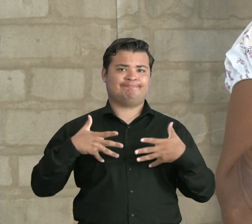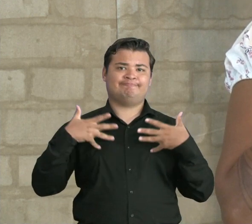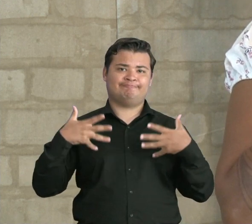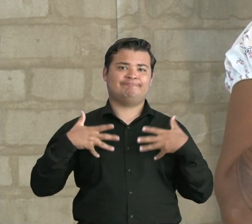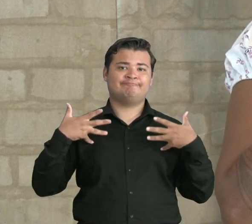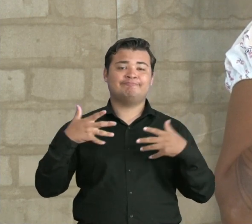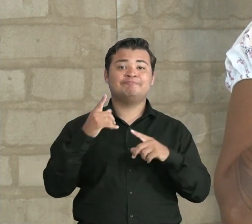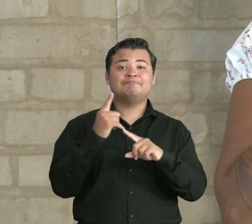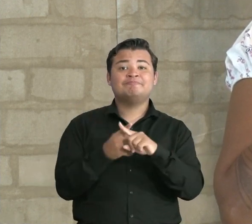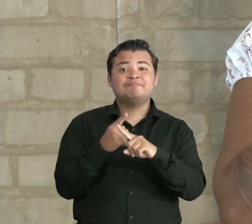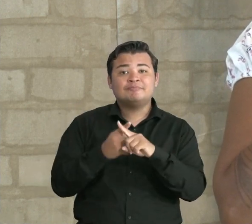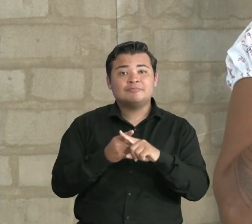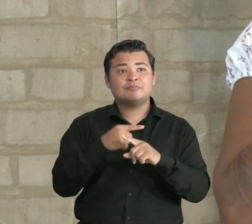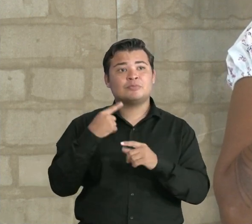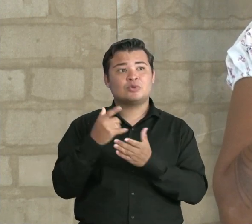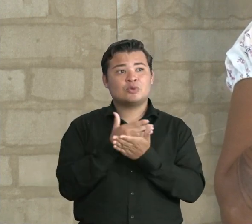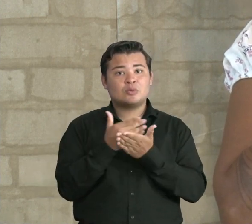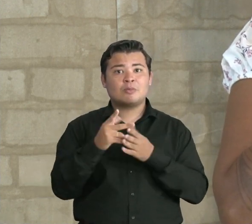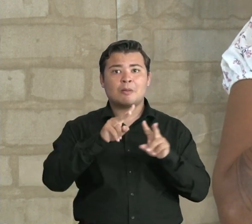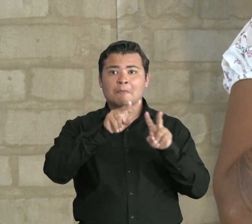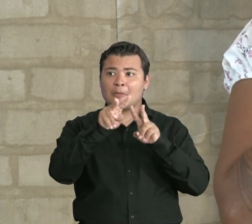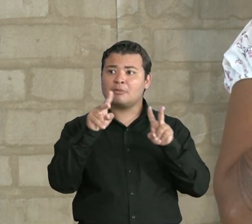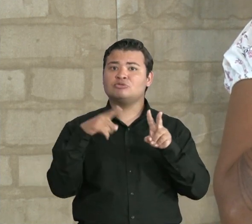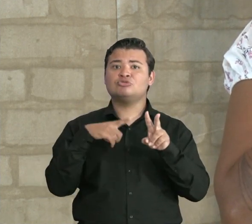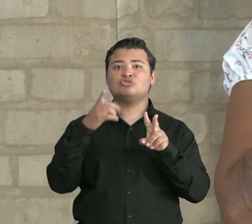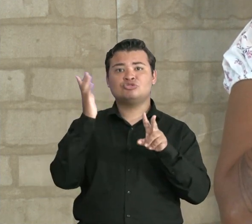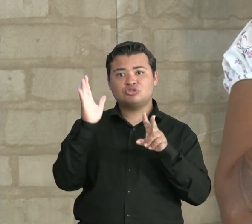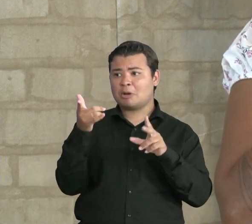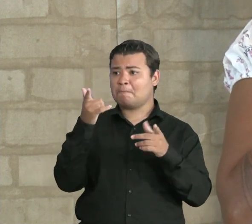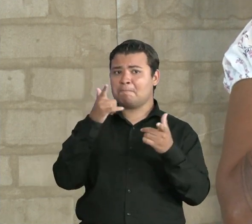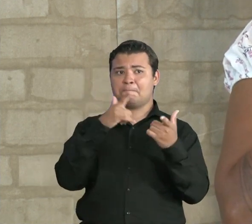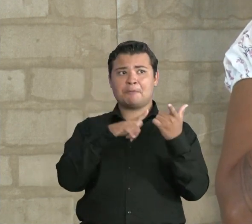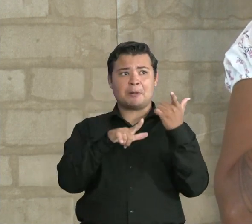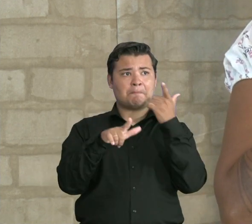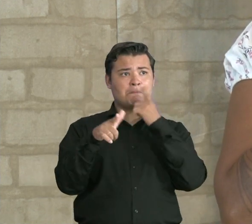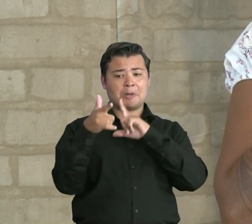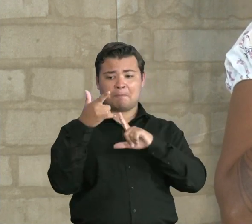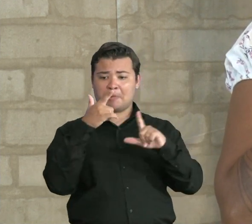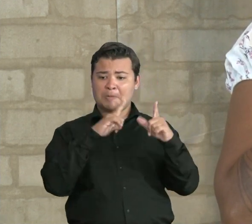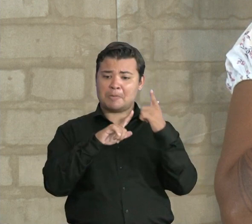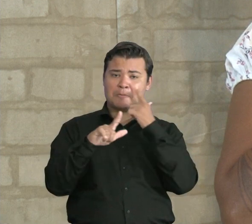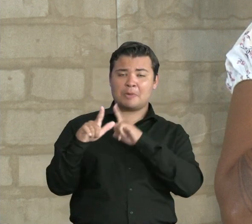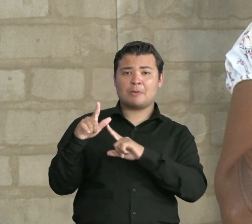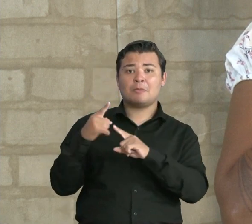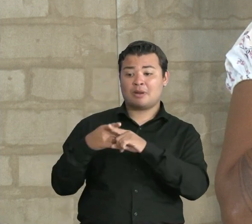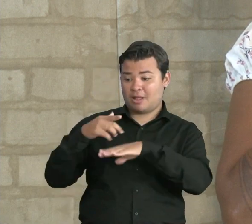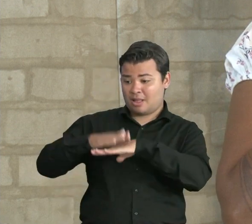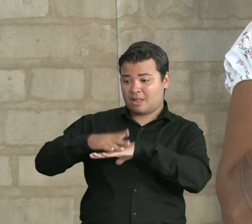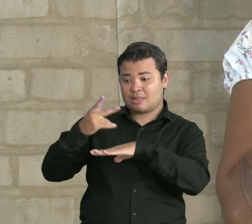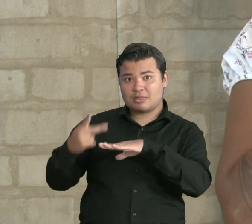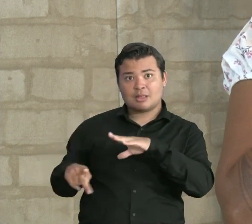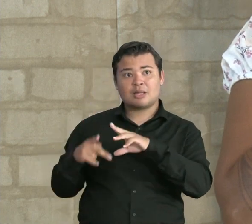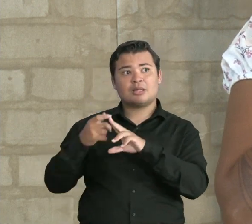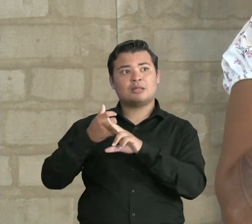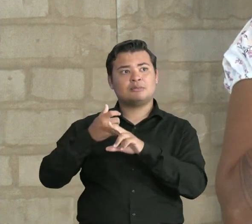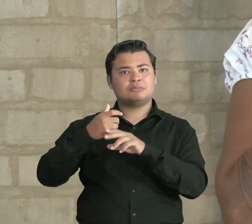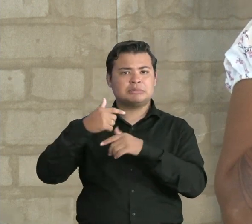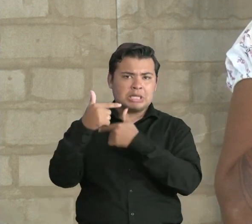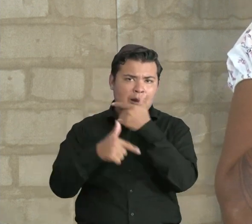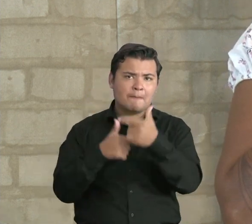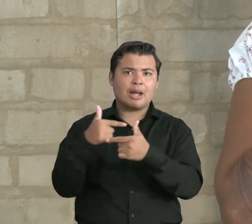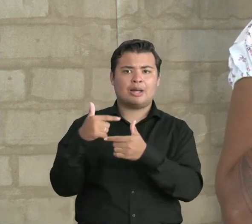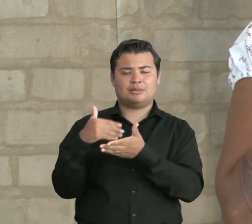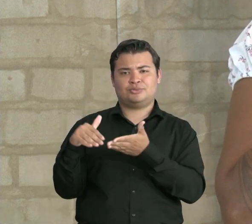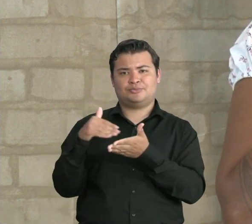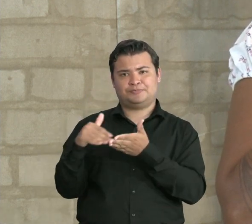grande, porque a gente começou a ver os primeiros resultados, né, das ações que são desenvolvidas na Secretaria. Então, nos primeiros